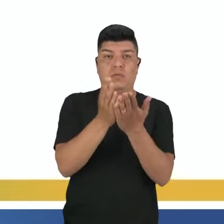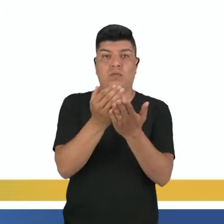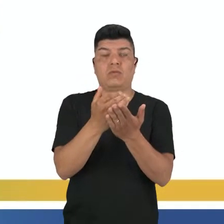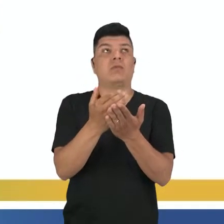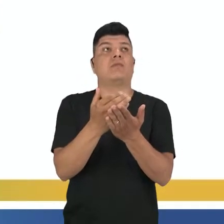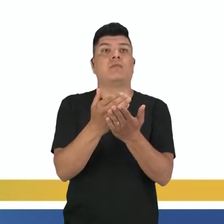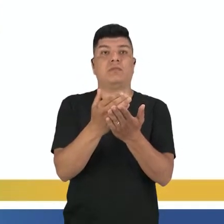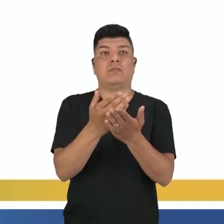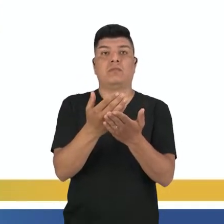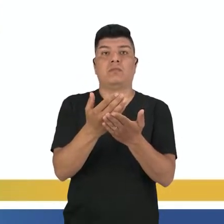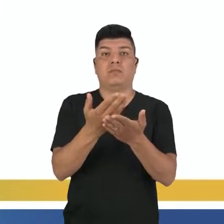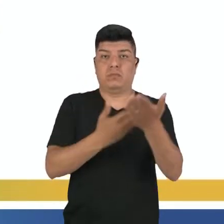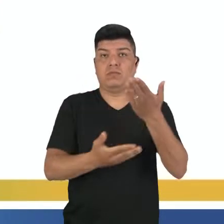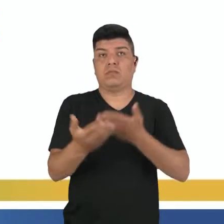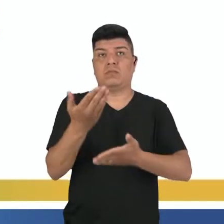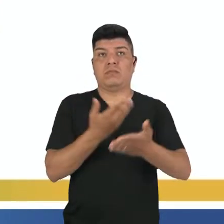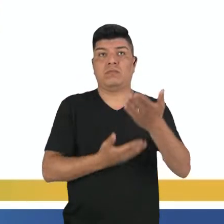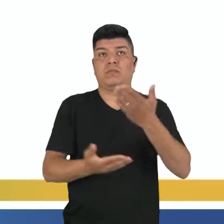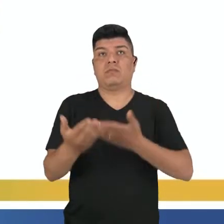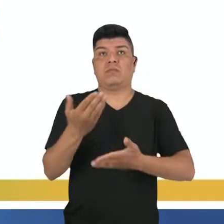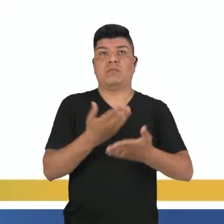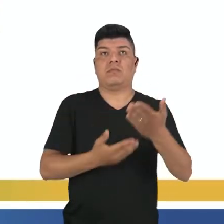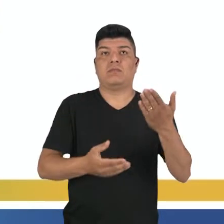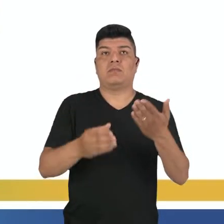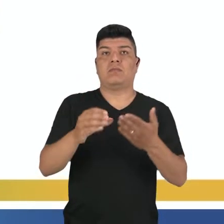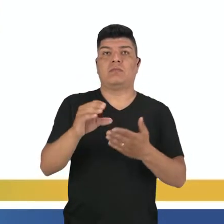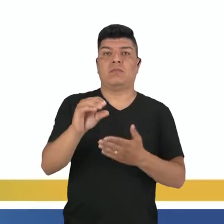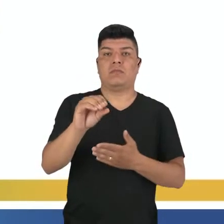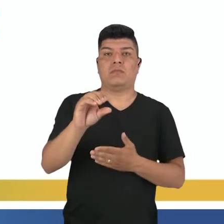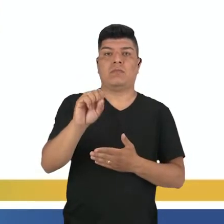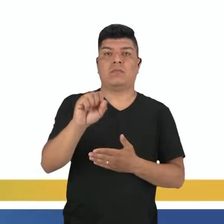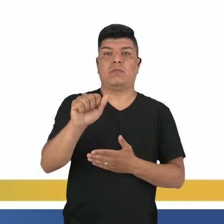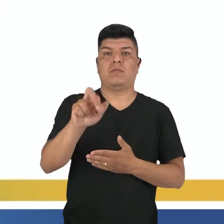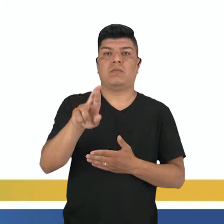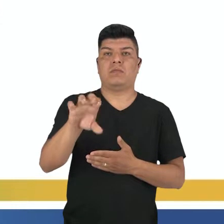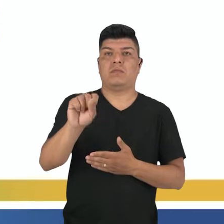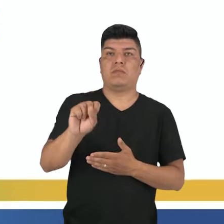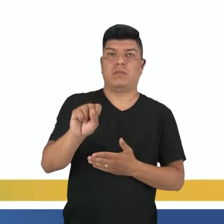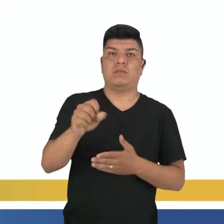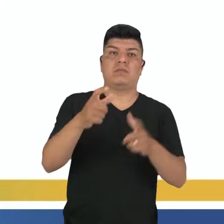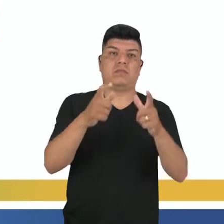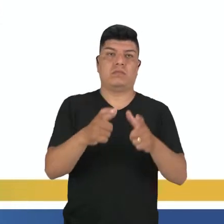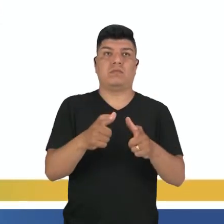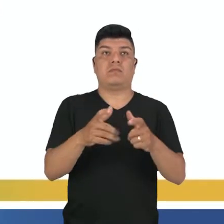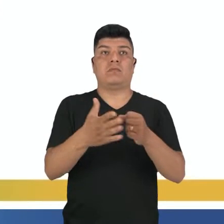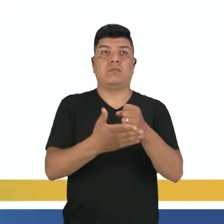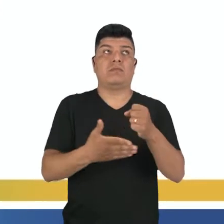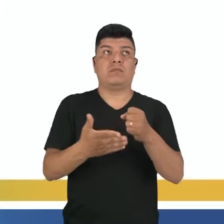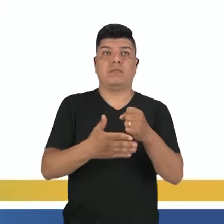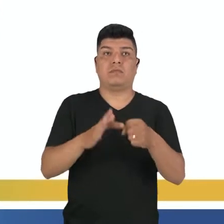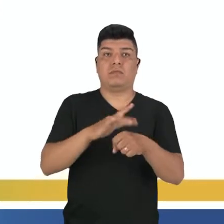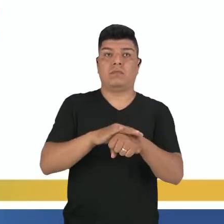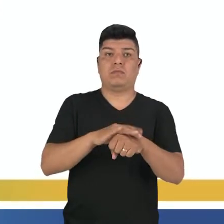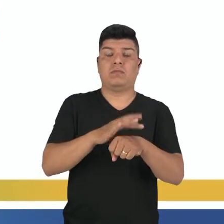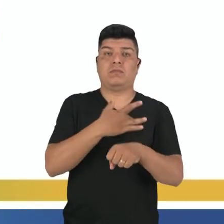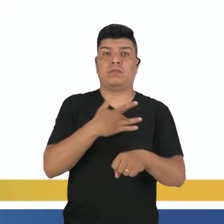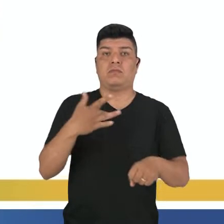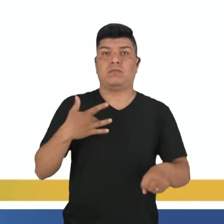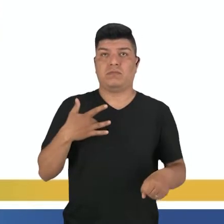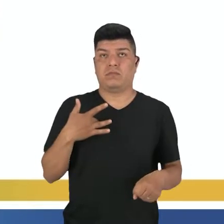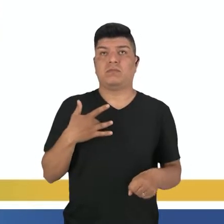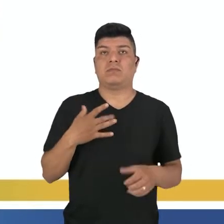foi divulgado, chamado Os Ares e os Lugares. Ele basicamente queria dizer que a doença e a